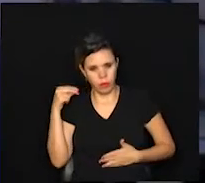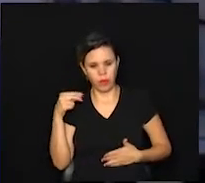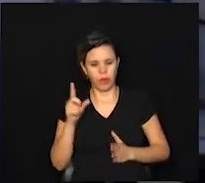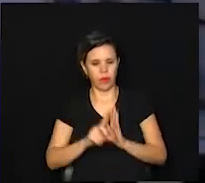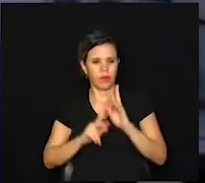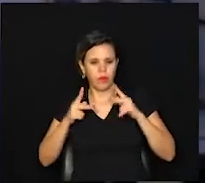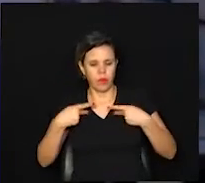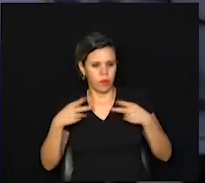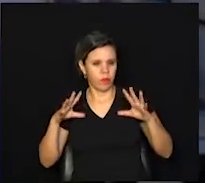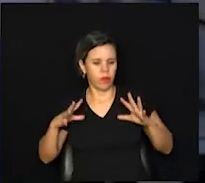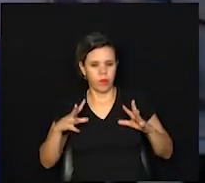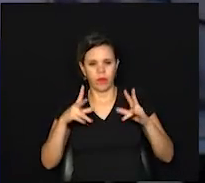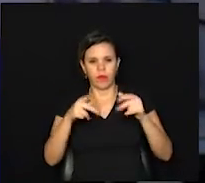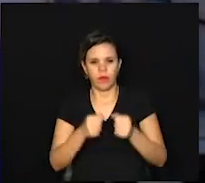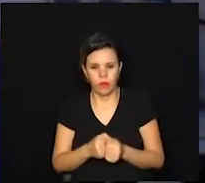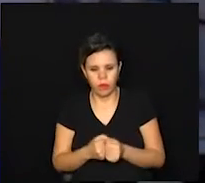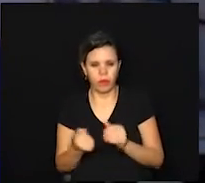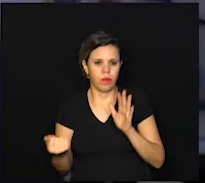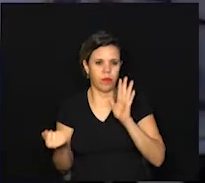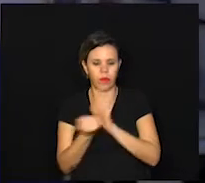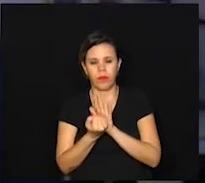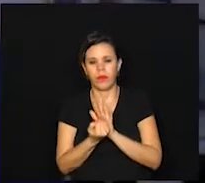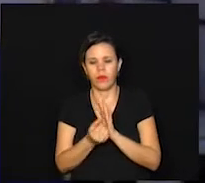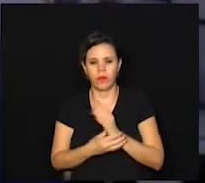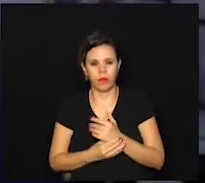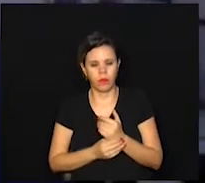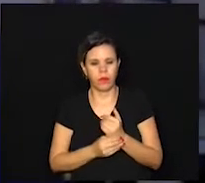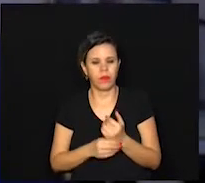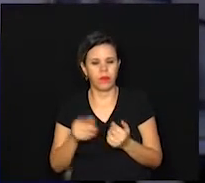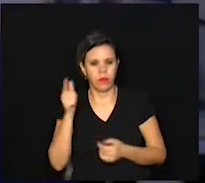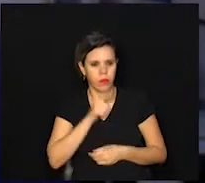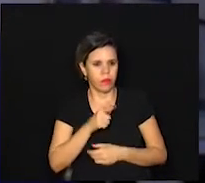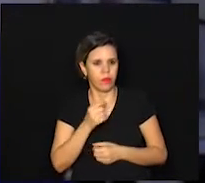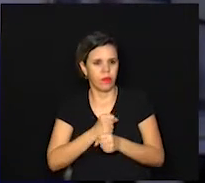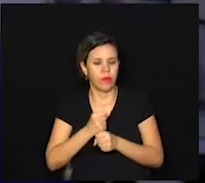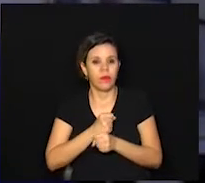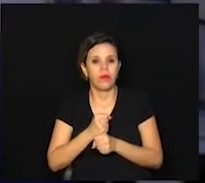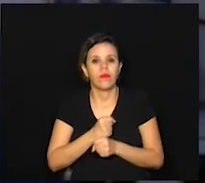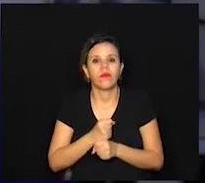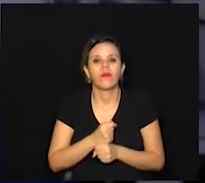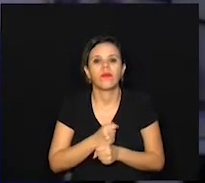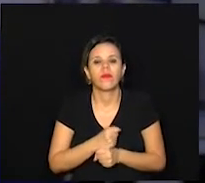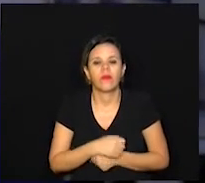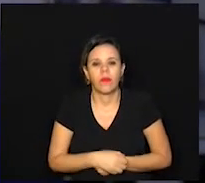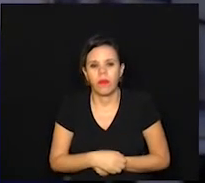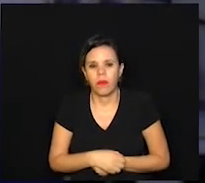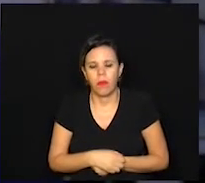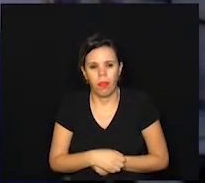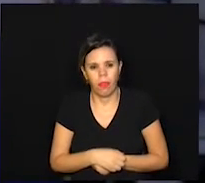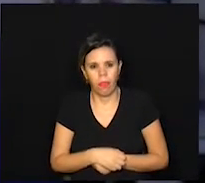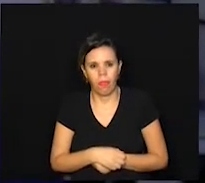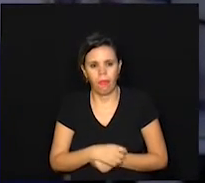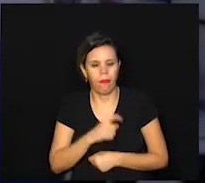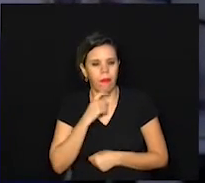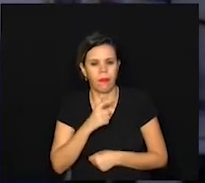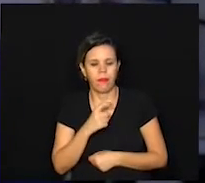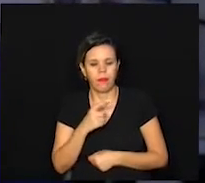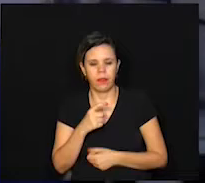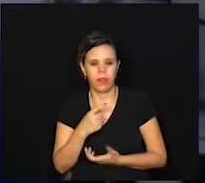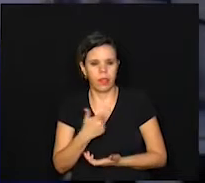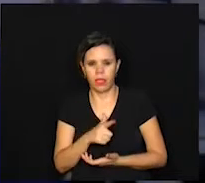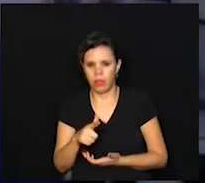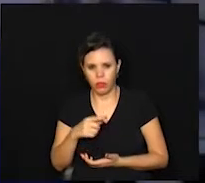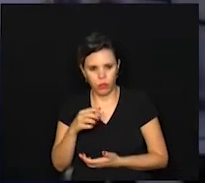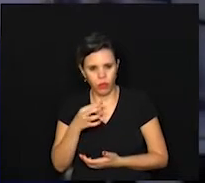total de todos os marcos civilizatórios que nós conquistamos há muitos anos. Então, ninguém tem dúvida nenhuma de que